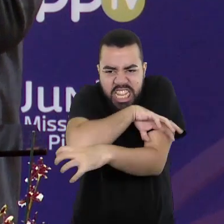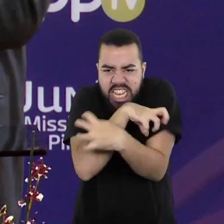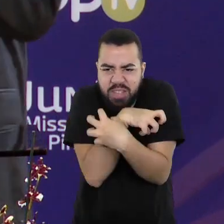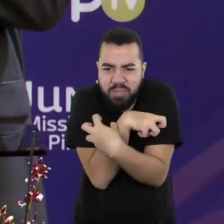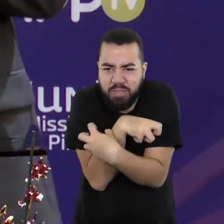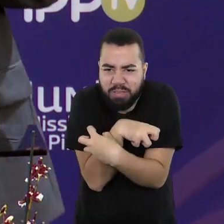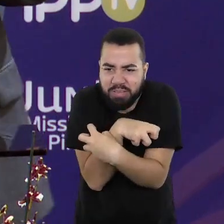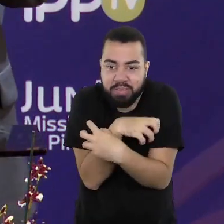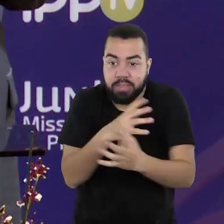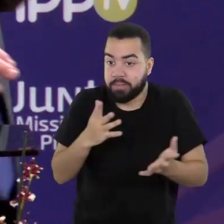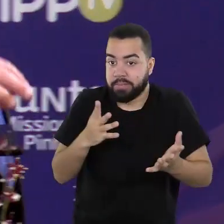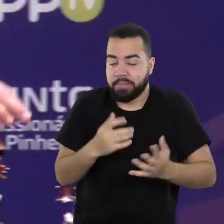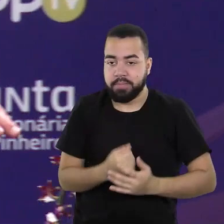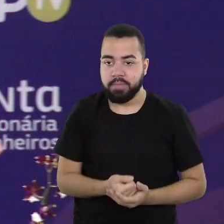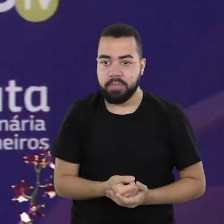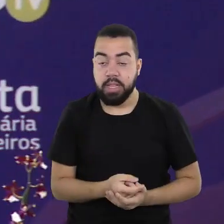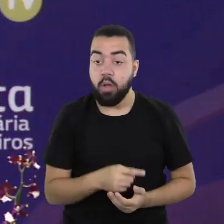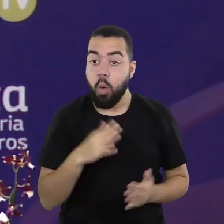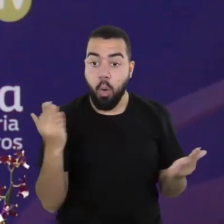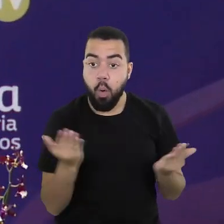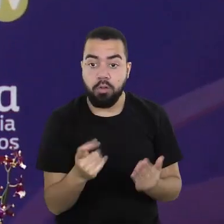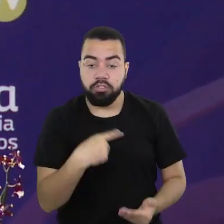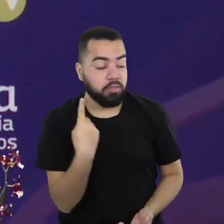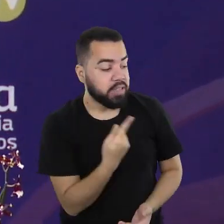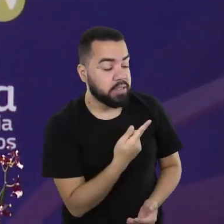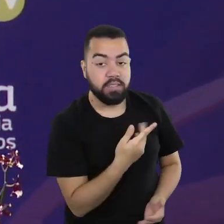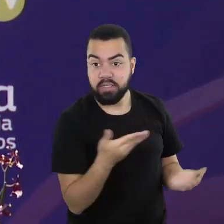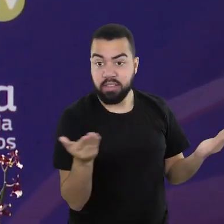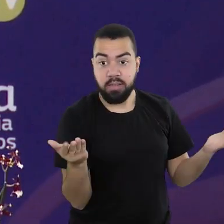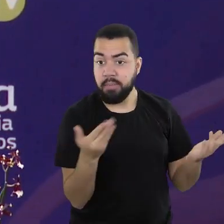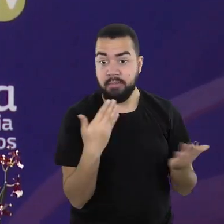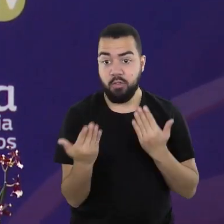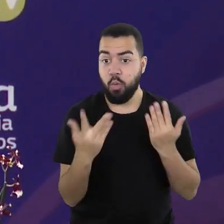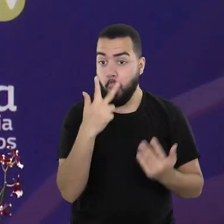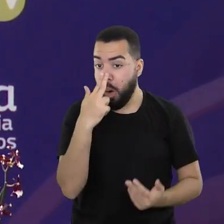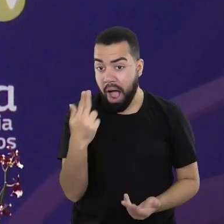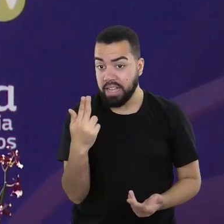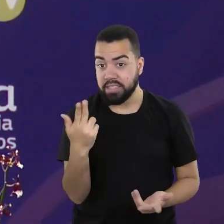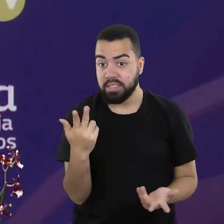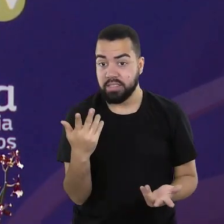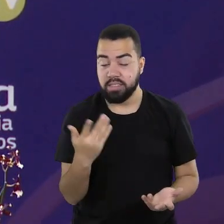Você já notou que na igreja nem tocar a gente está tocando mais um no outro?